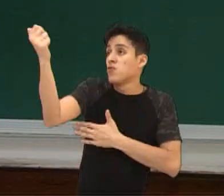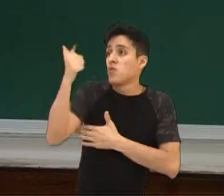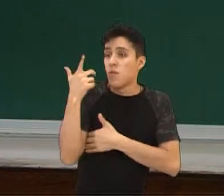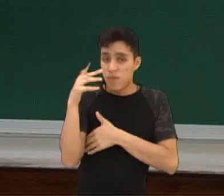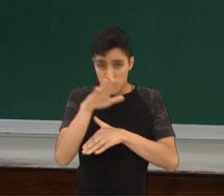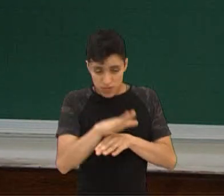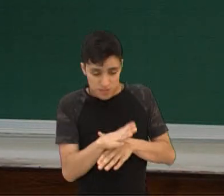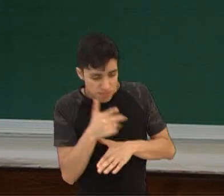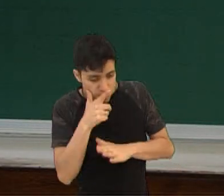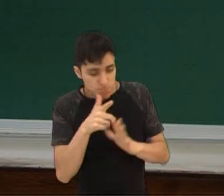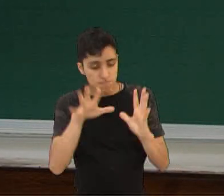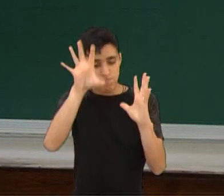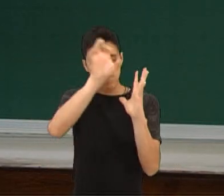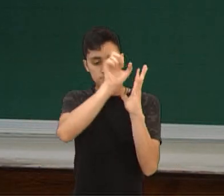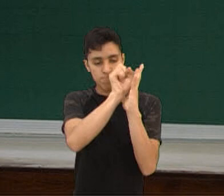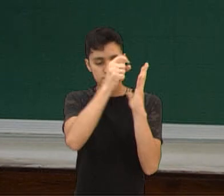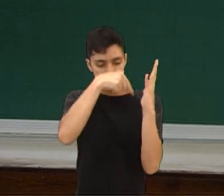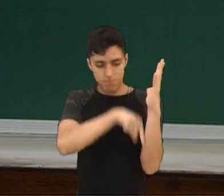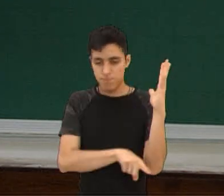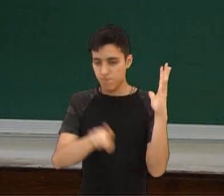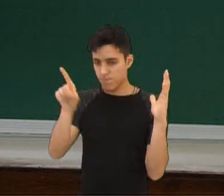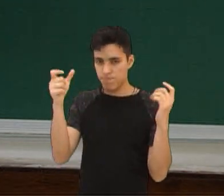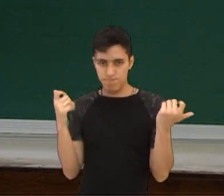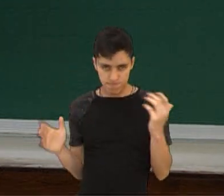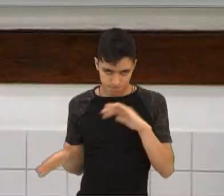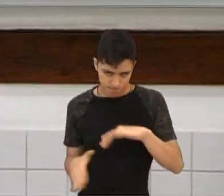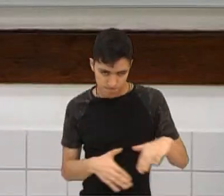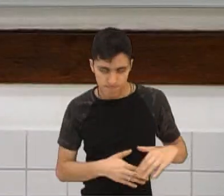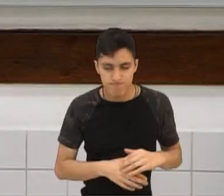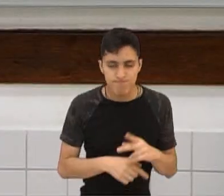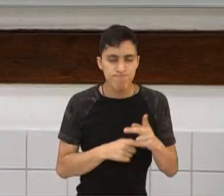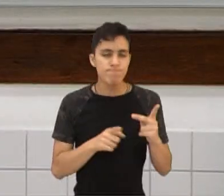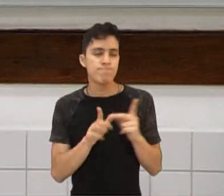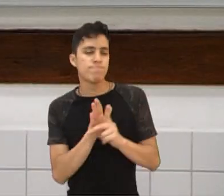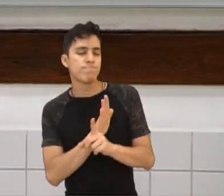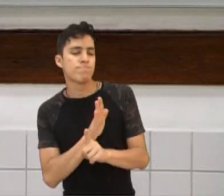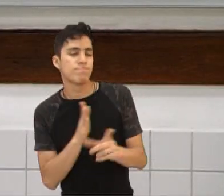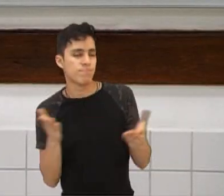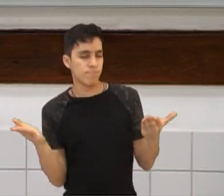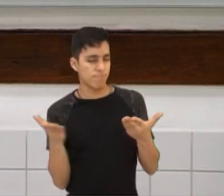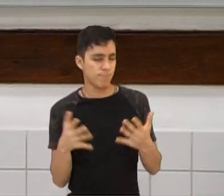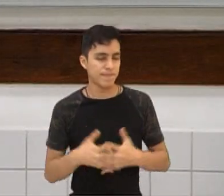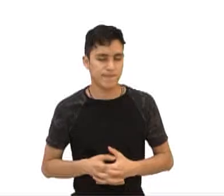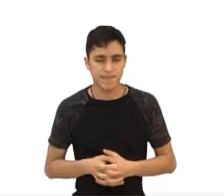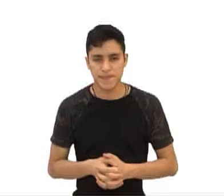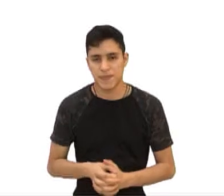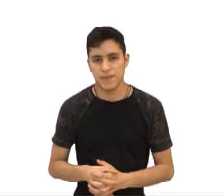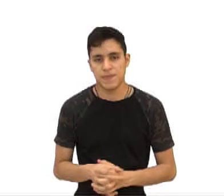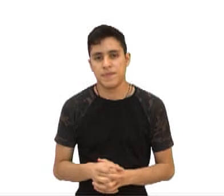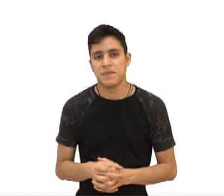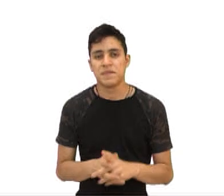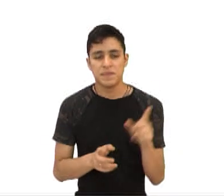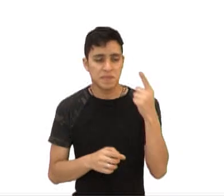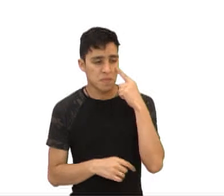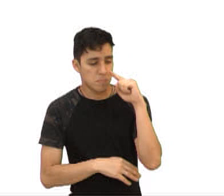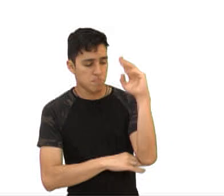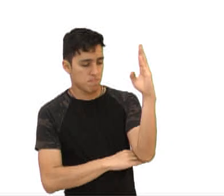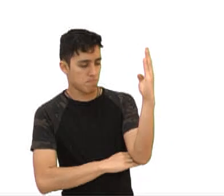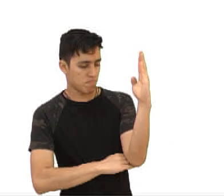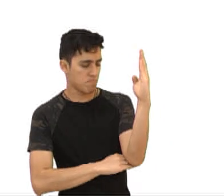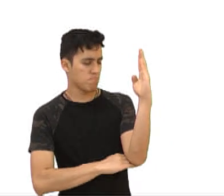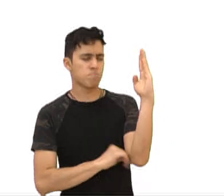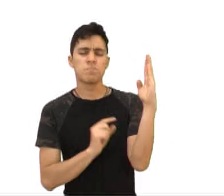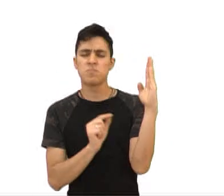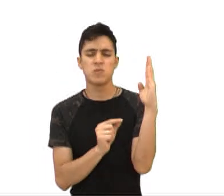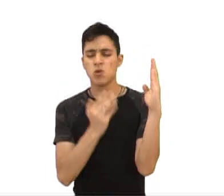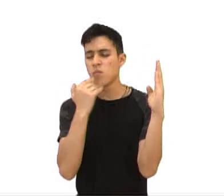uma competição interespecífica. Segundo quiz de hoje, para ver se você lembra o conteúdo. A madeira das árvores serve de